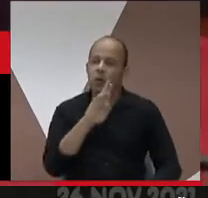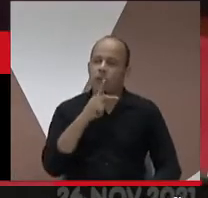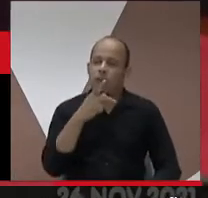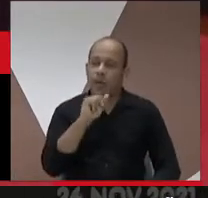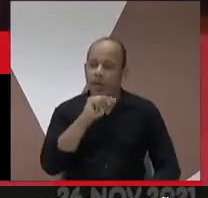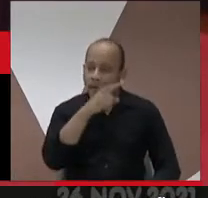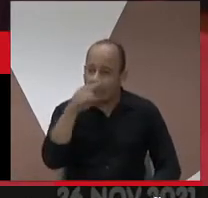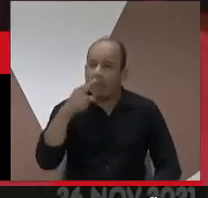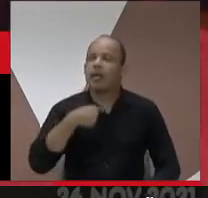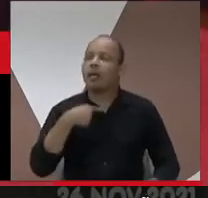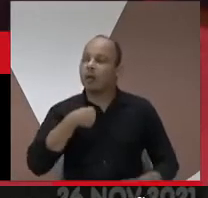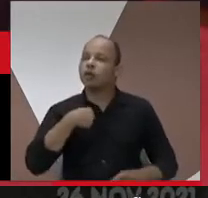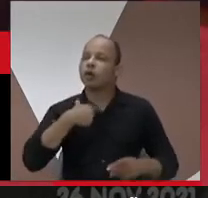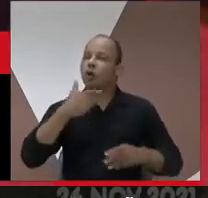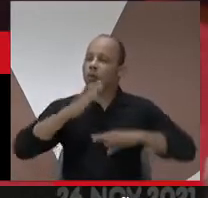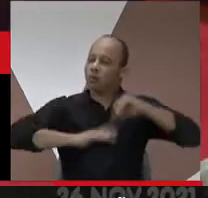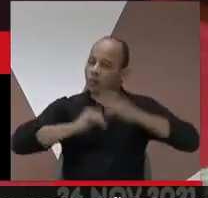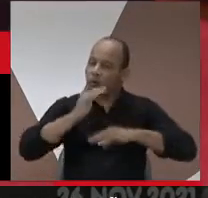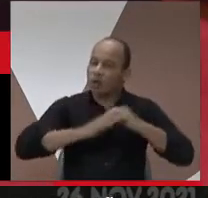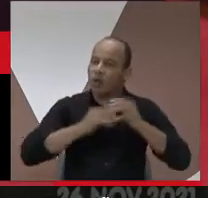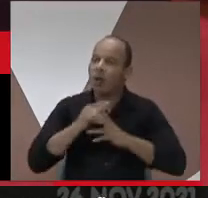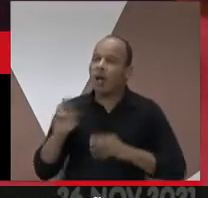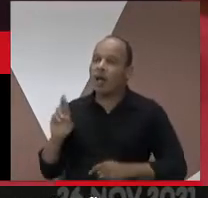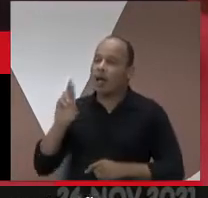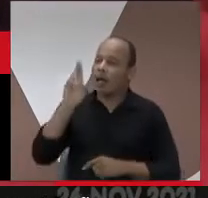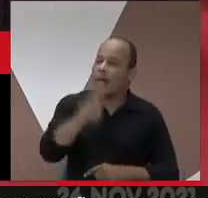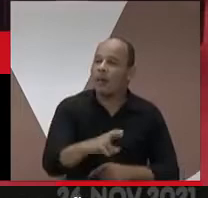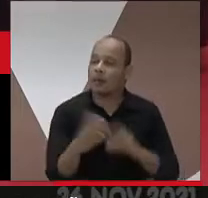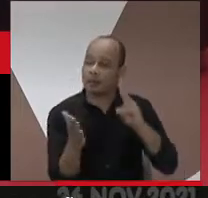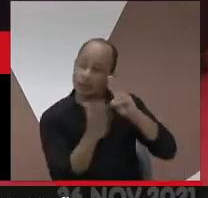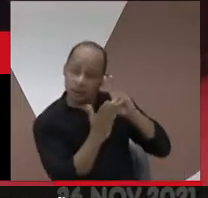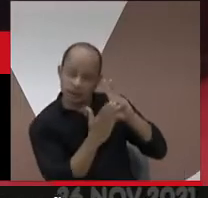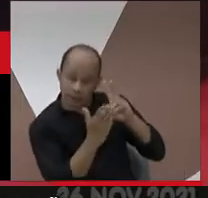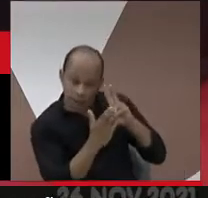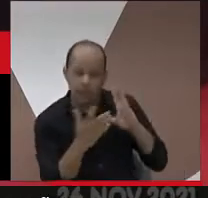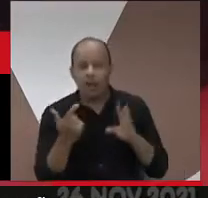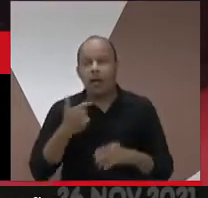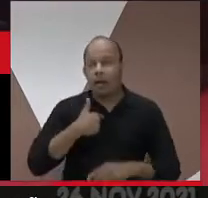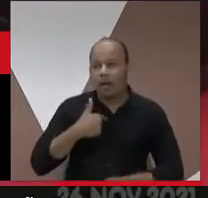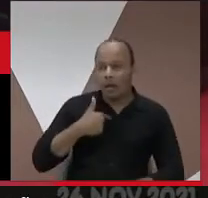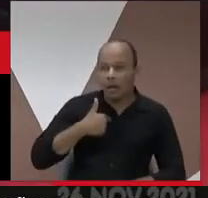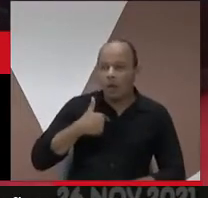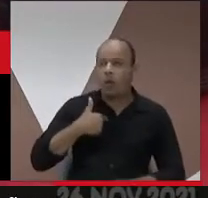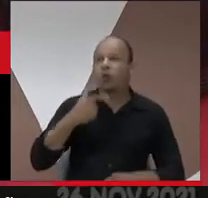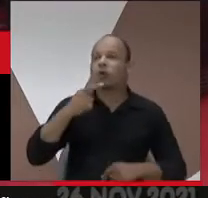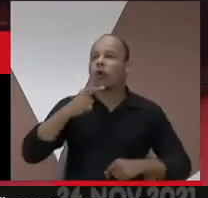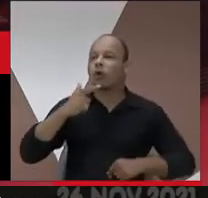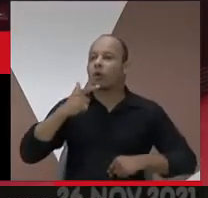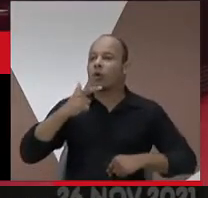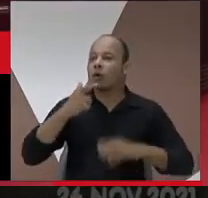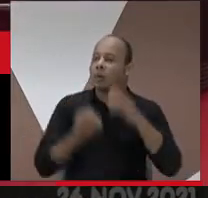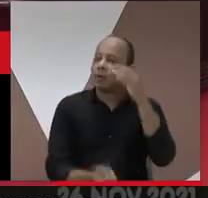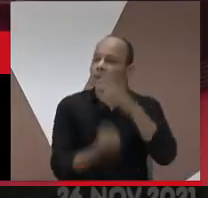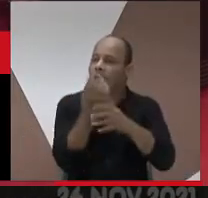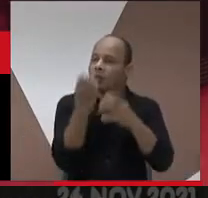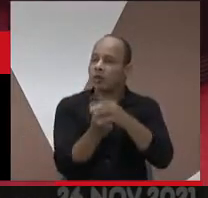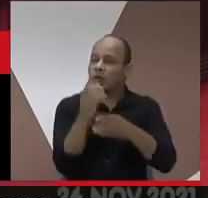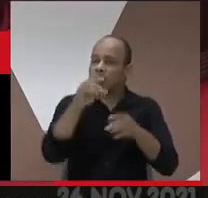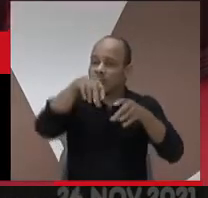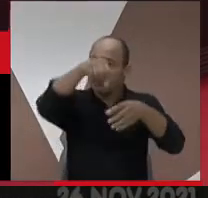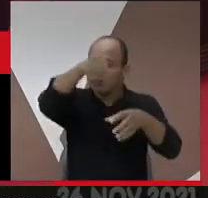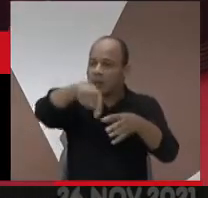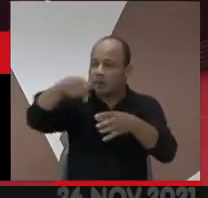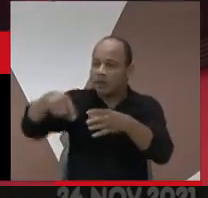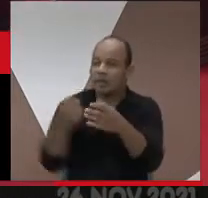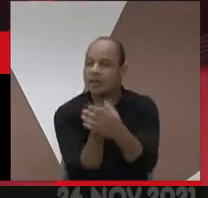tradicionais indígenas, estou no CEMALF como produtora da agricultura familiar. não tinha ninguém